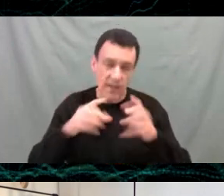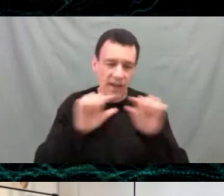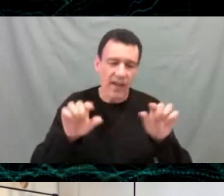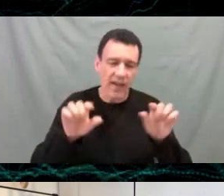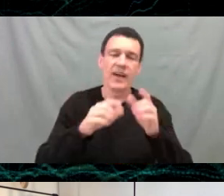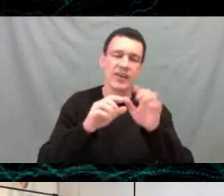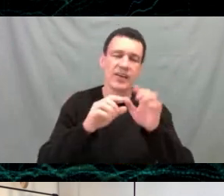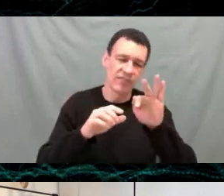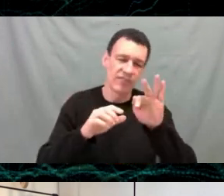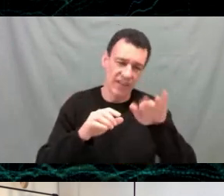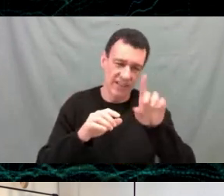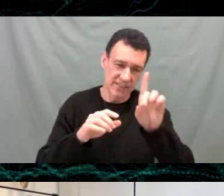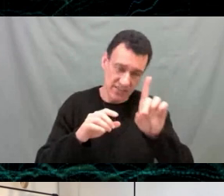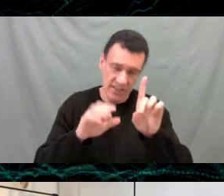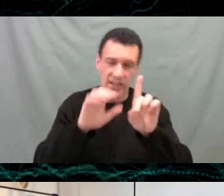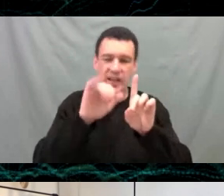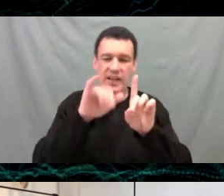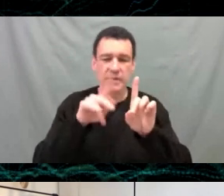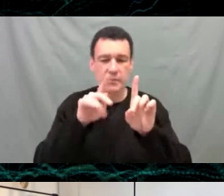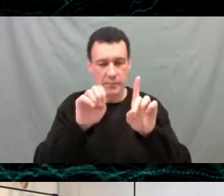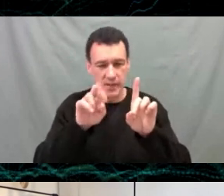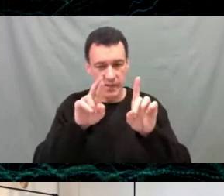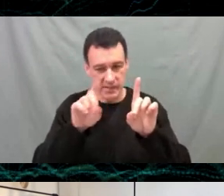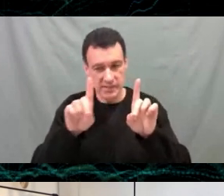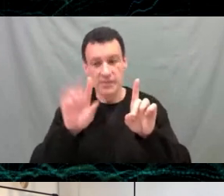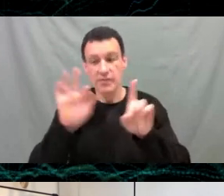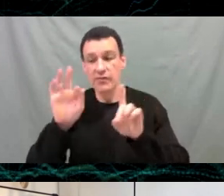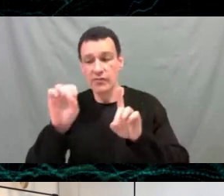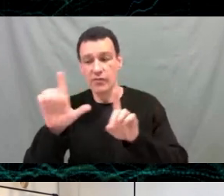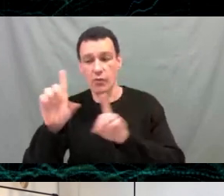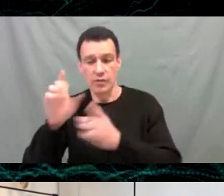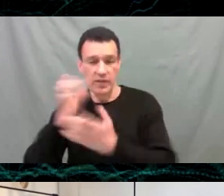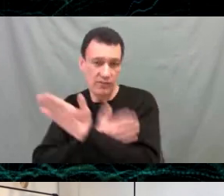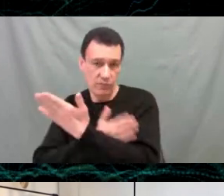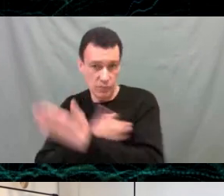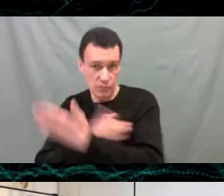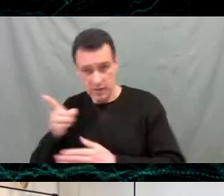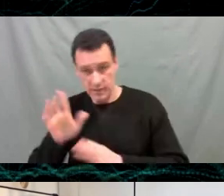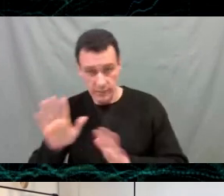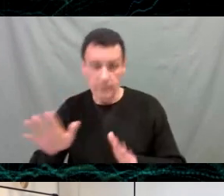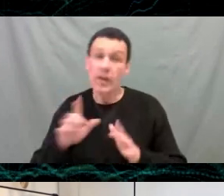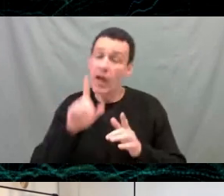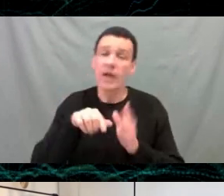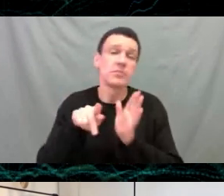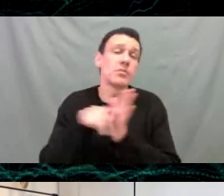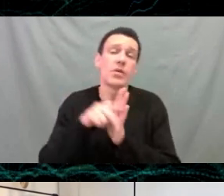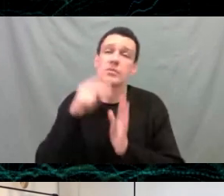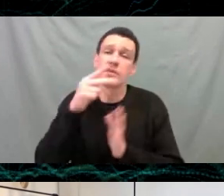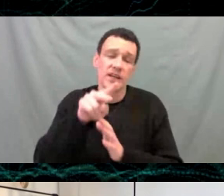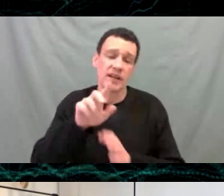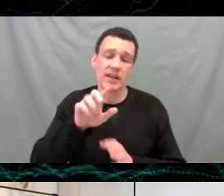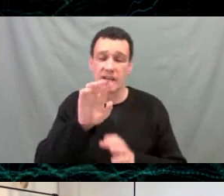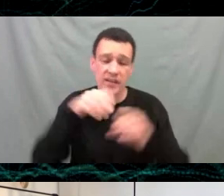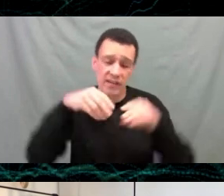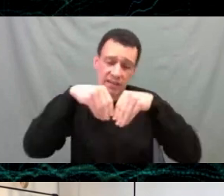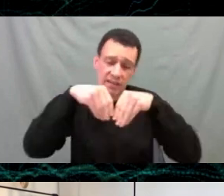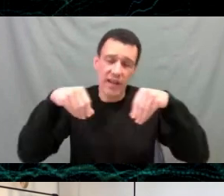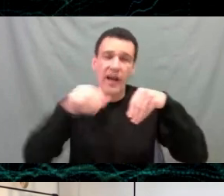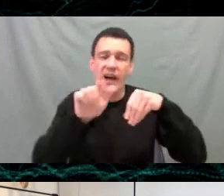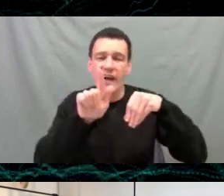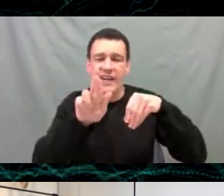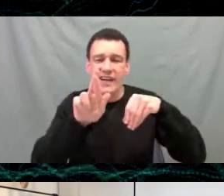folders. Então isso daqui é uma função nativa do TerraGrant e ela foi feita para você conseguir